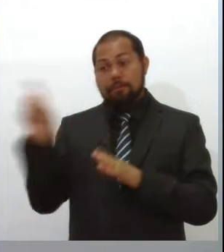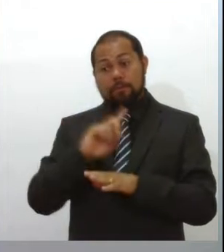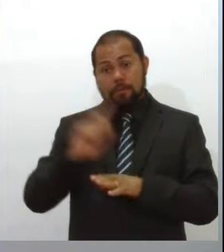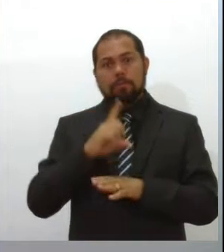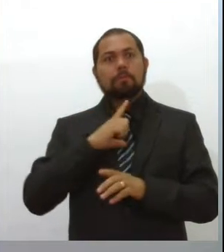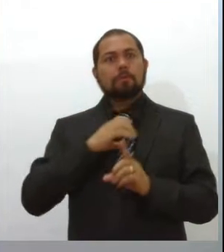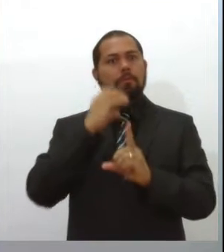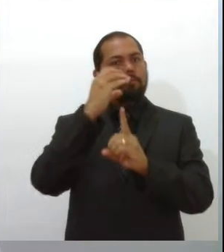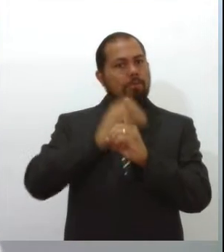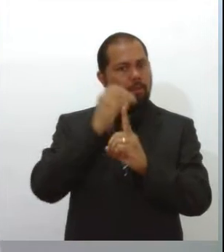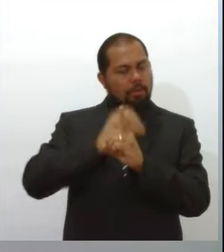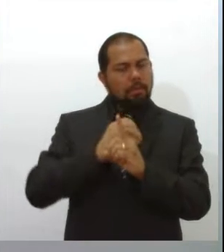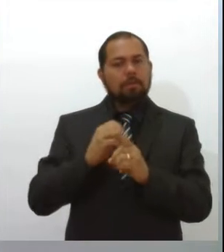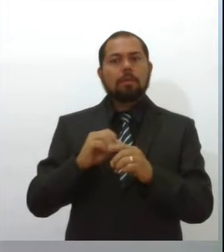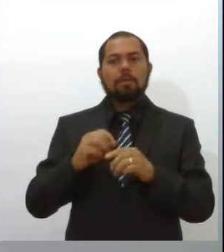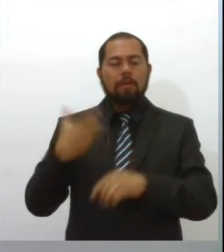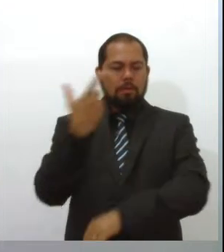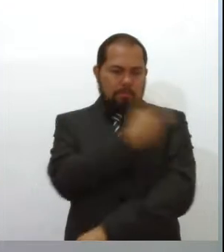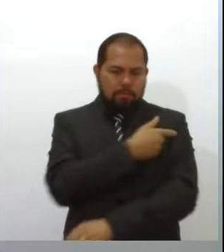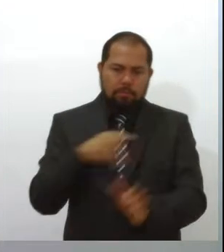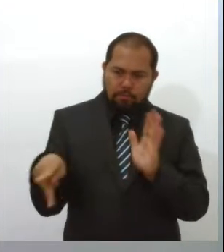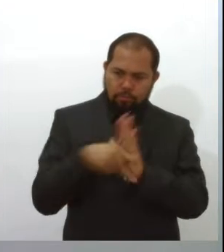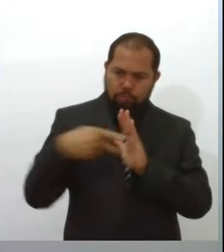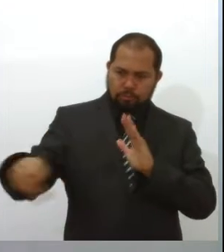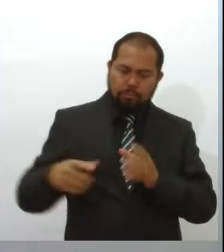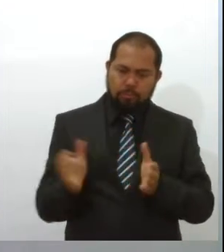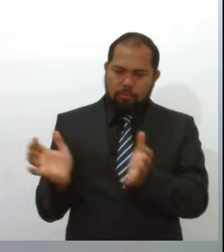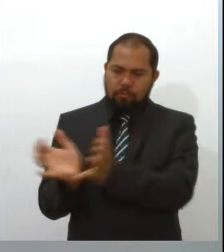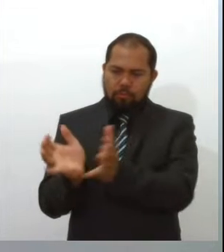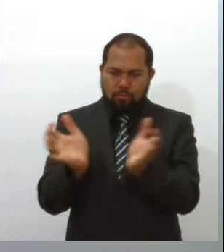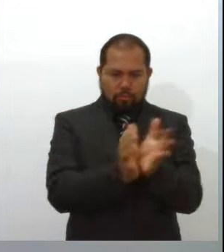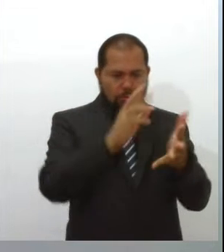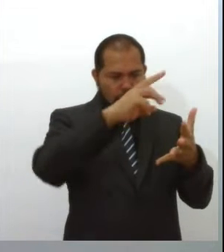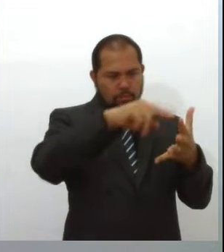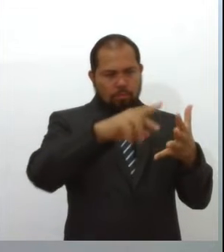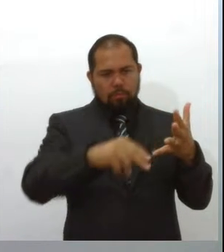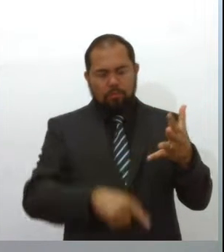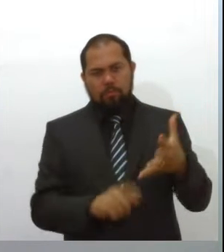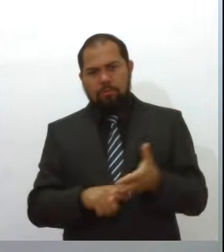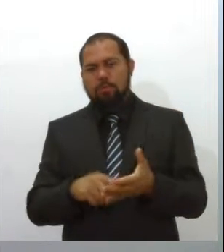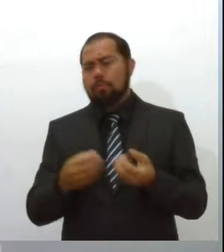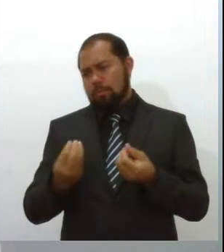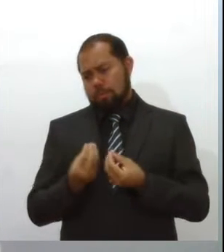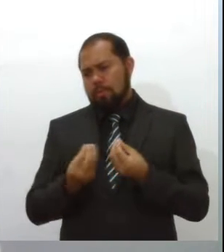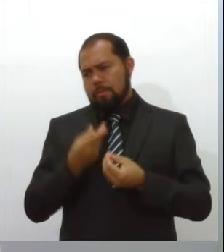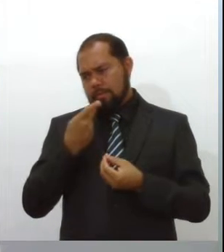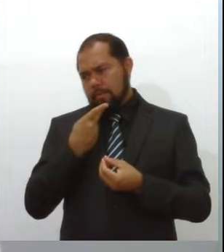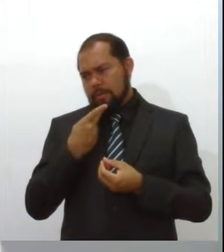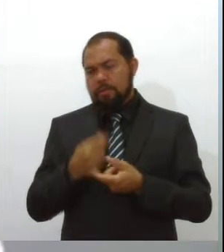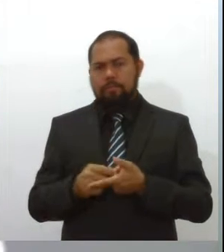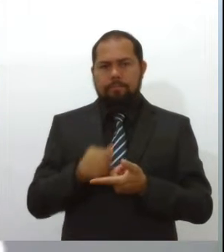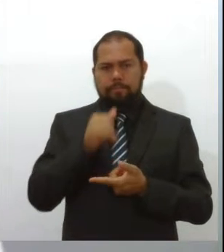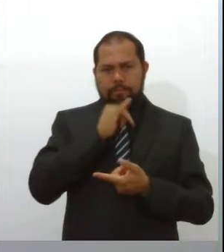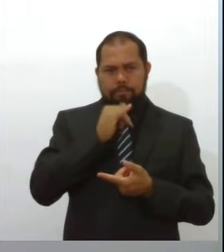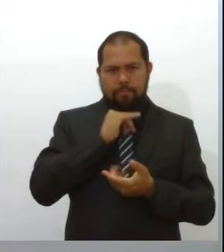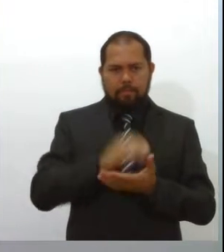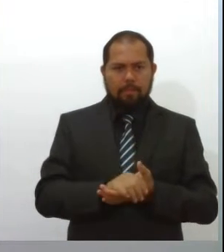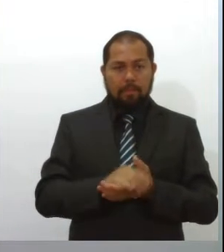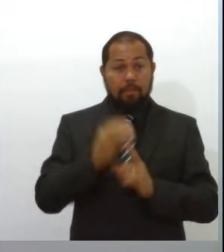específicos para outras populações, como eu acabei de citar e que você reforçou, como, por exemplo, nós temos o calendário vacinal